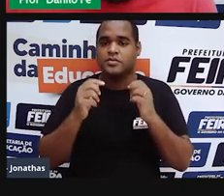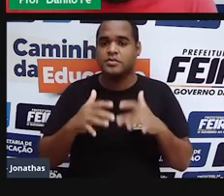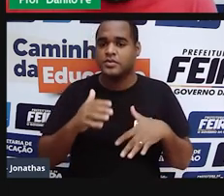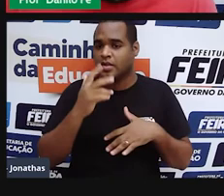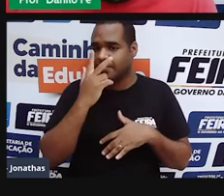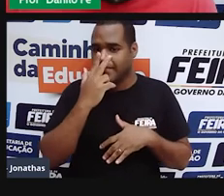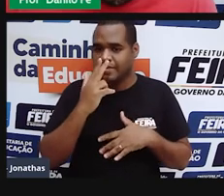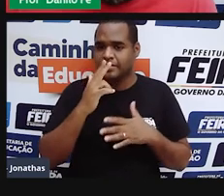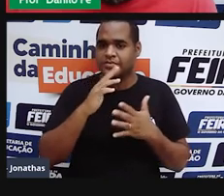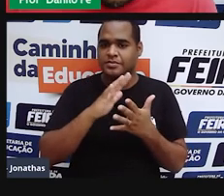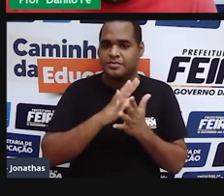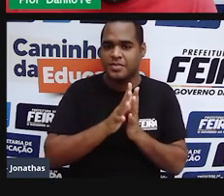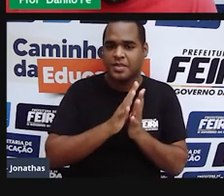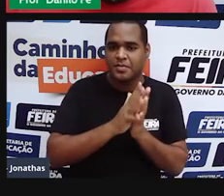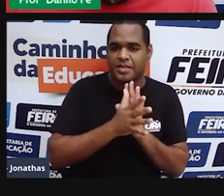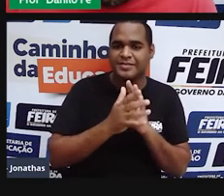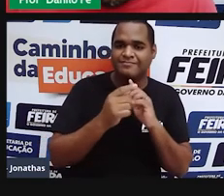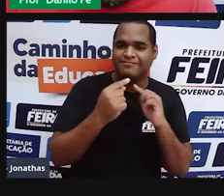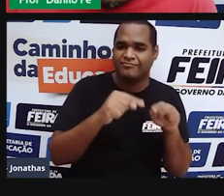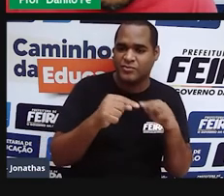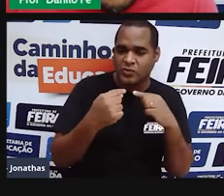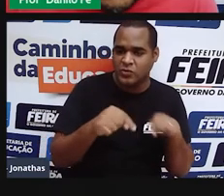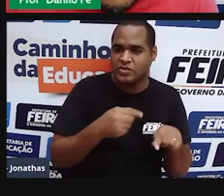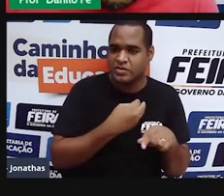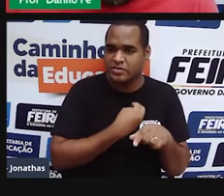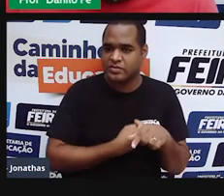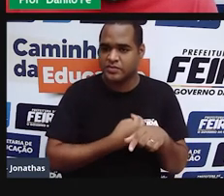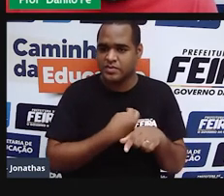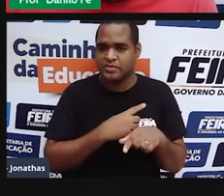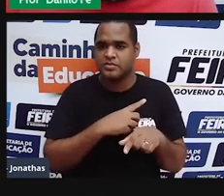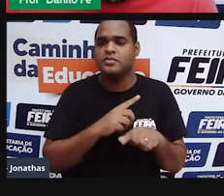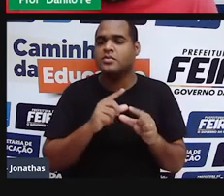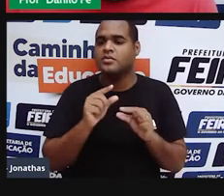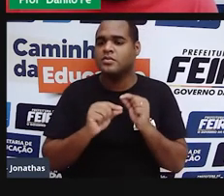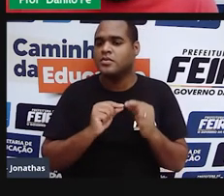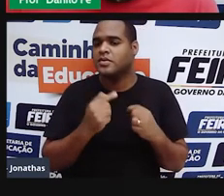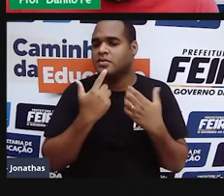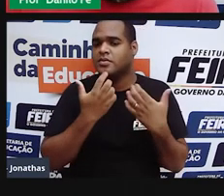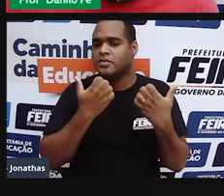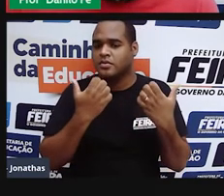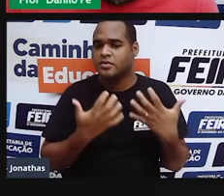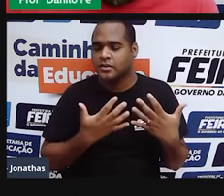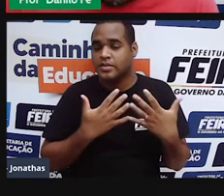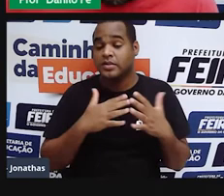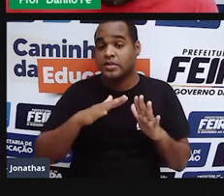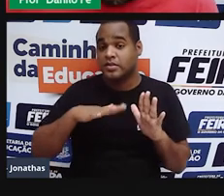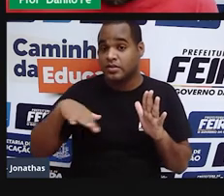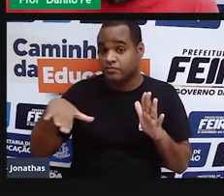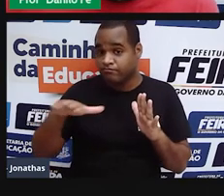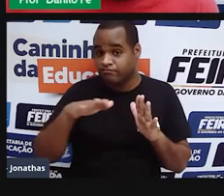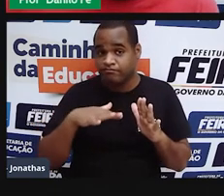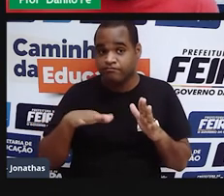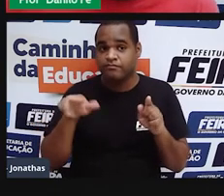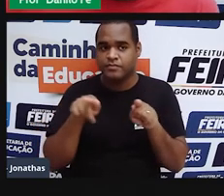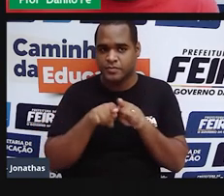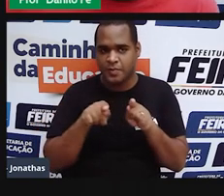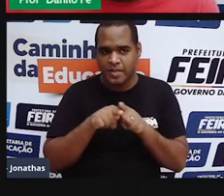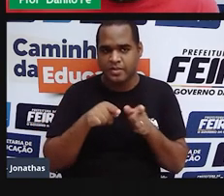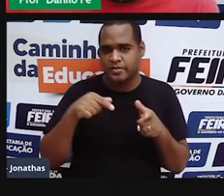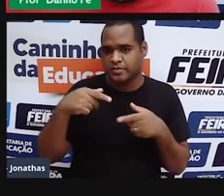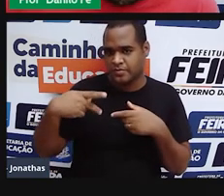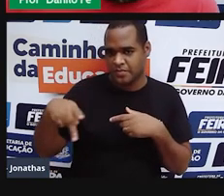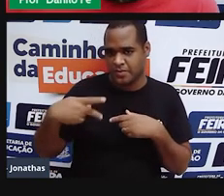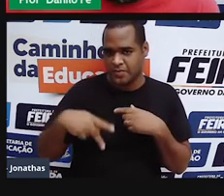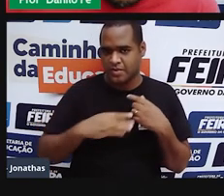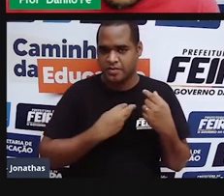sendo derrotado no conflito o ok estamentalização da Marina e a derrota